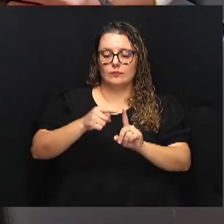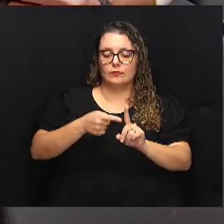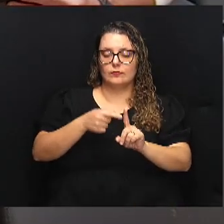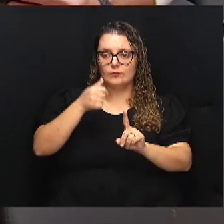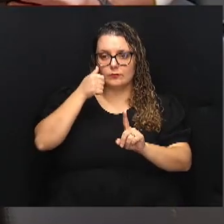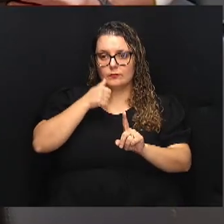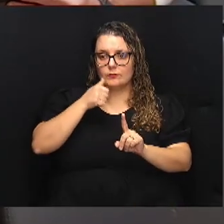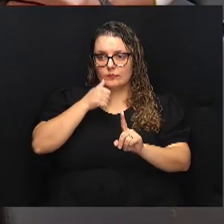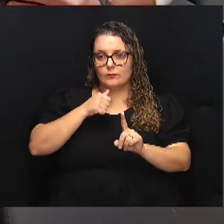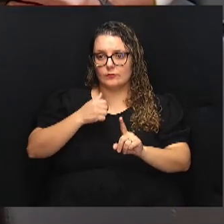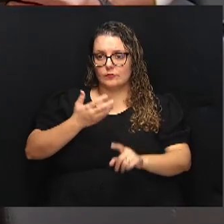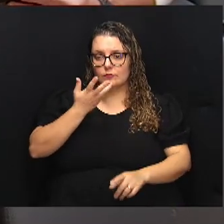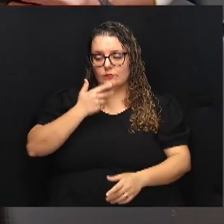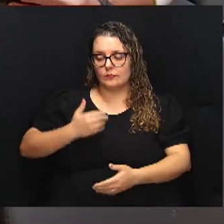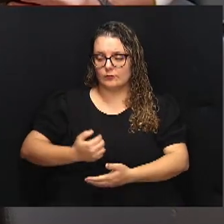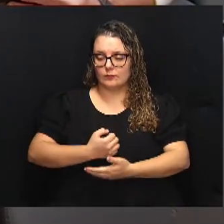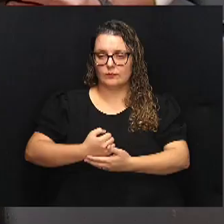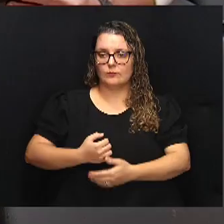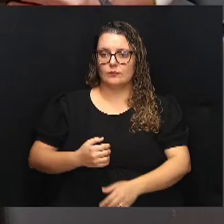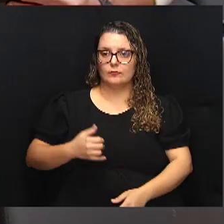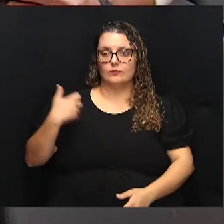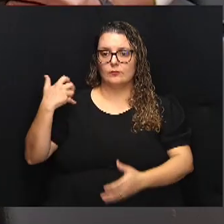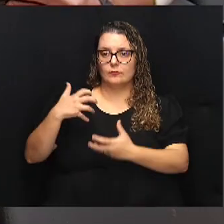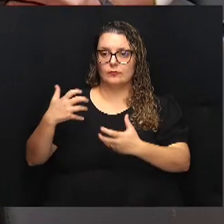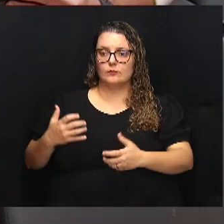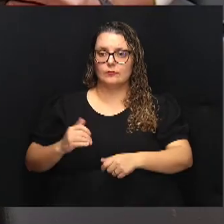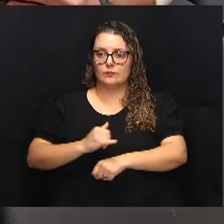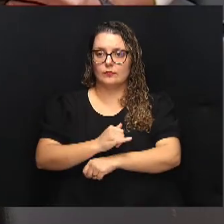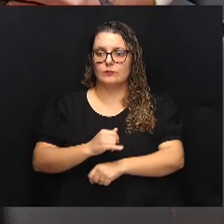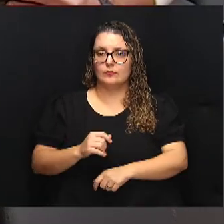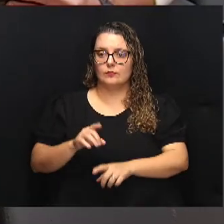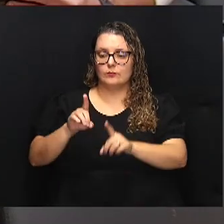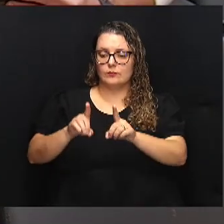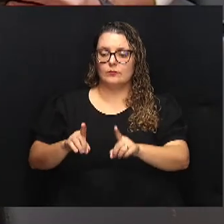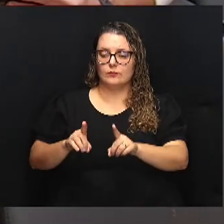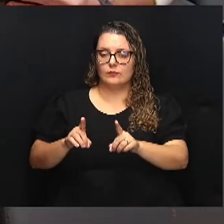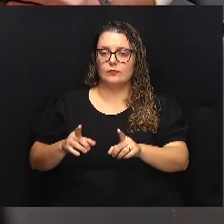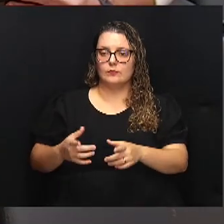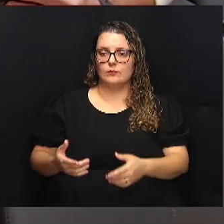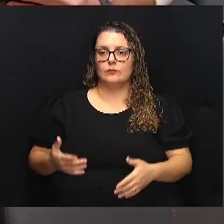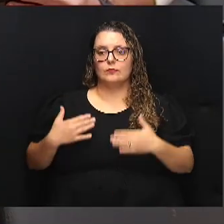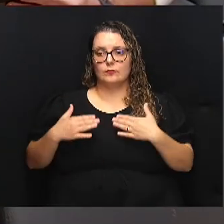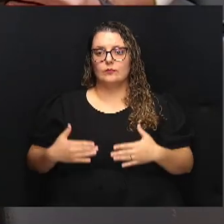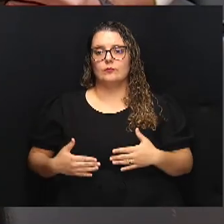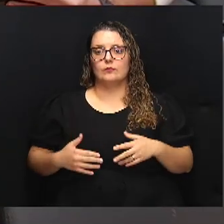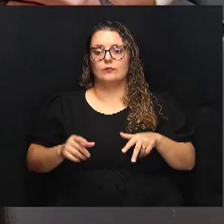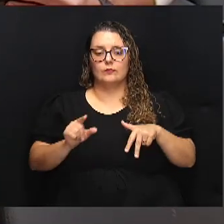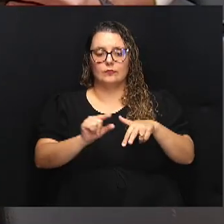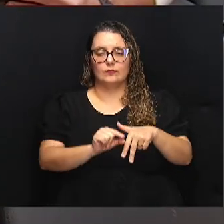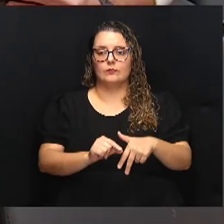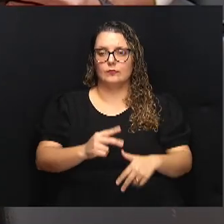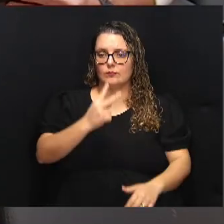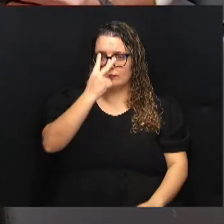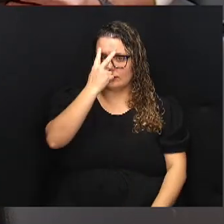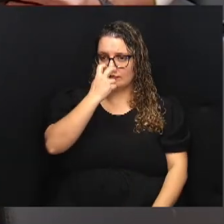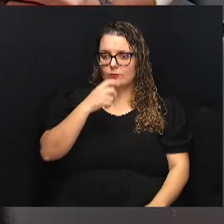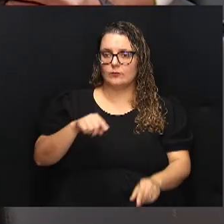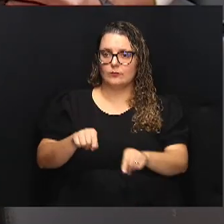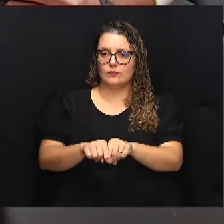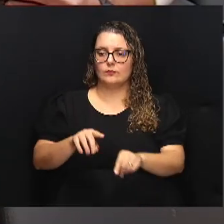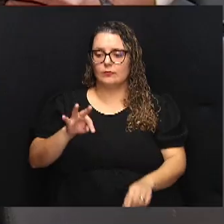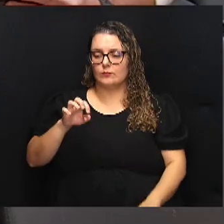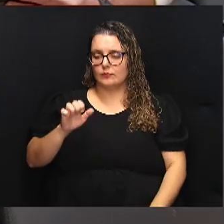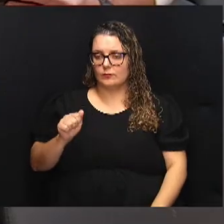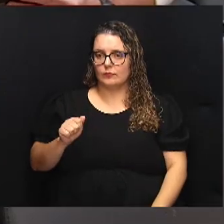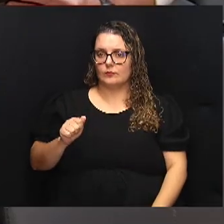de colo, idosos, obesos, pessoas com deficiência física ou mobilidade reduzida, pessoas com deficiência visual e pessoas com TEA